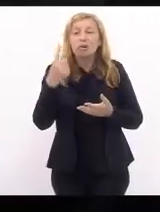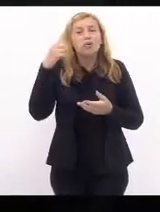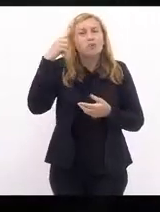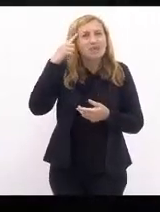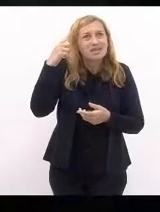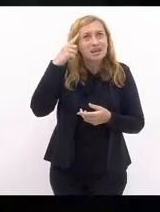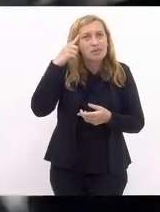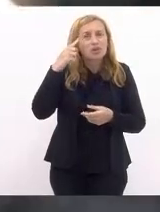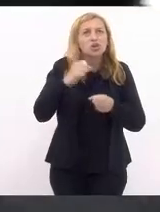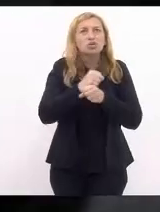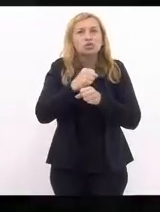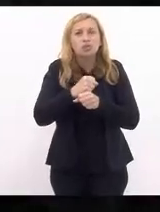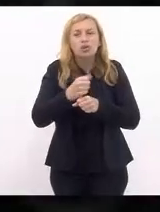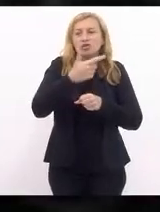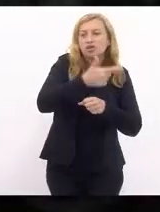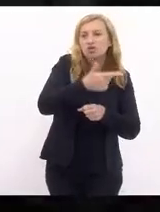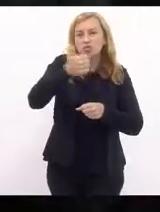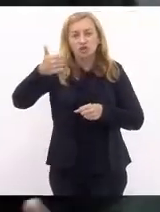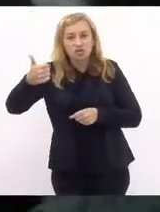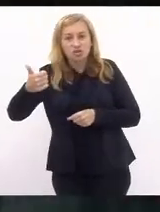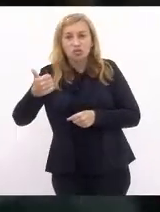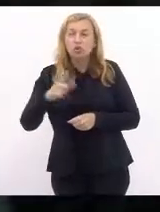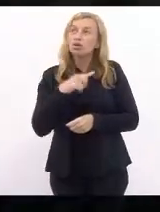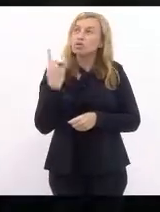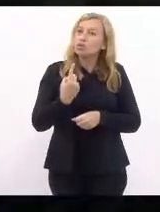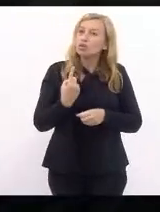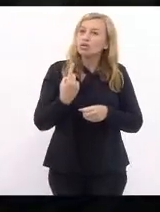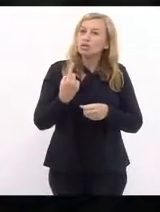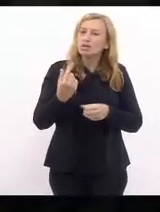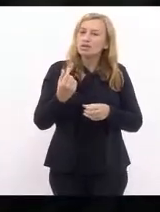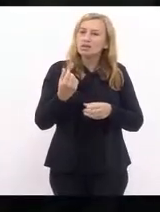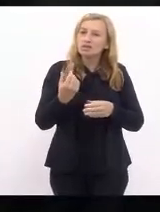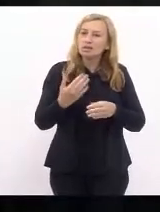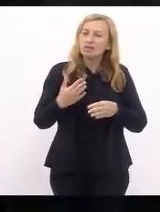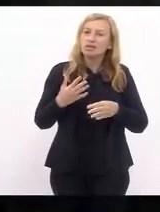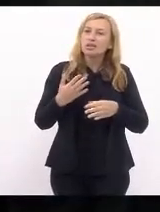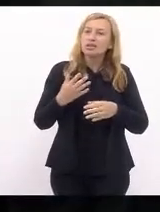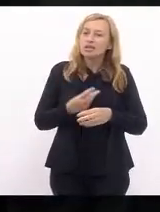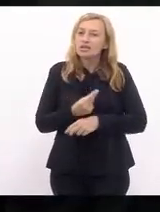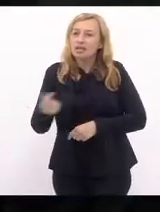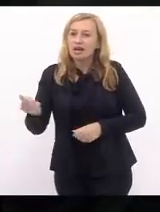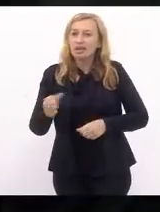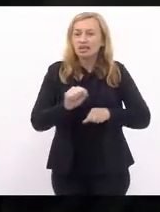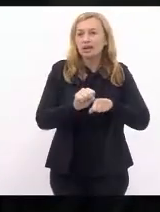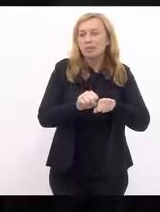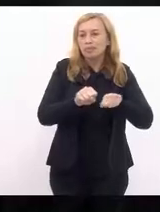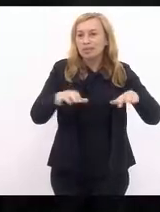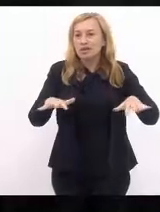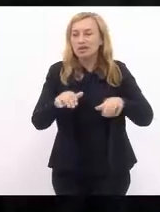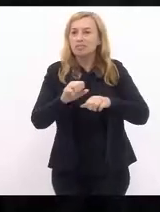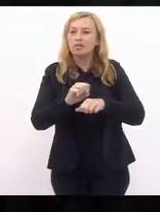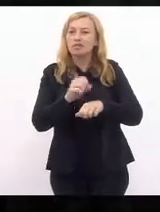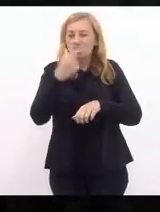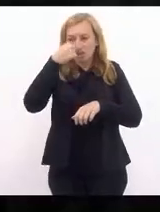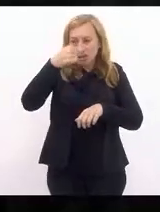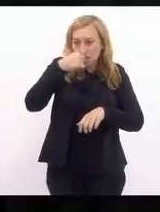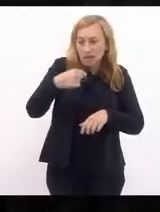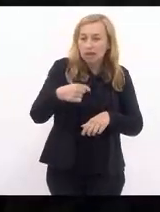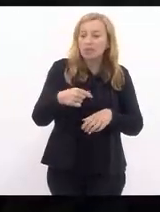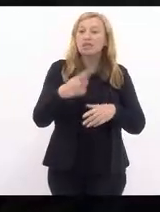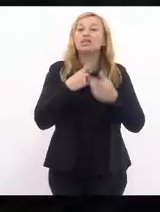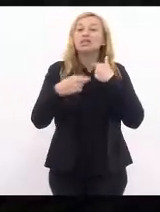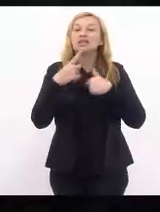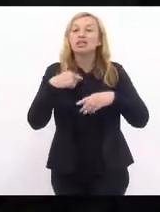para quem 2022 a gente ultrapassa esse processo de pandemia de gripe e